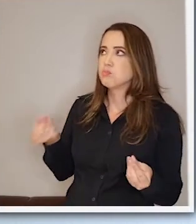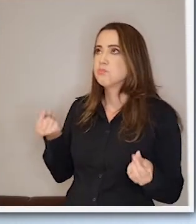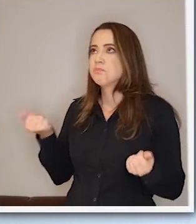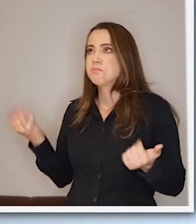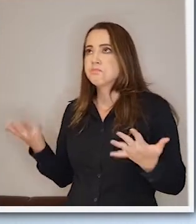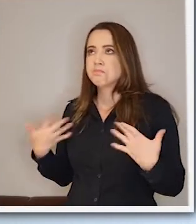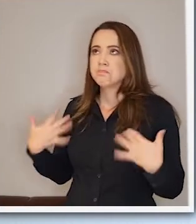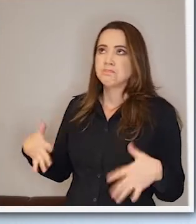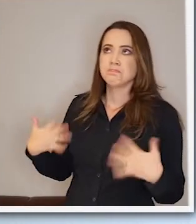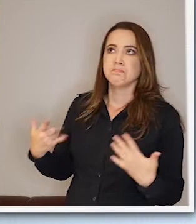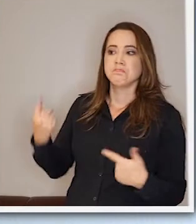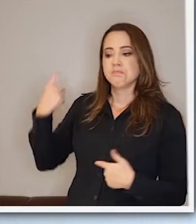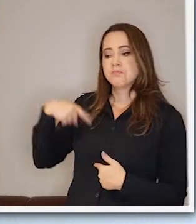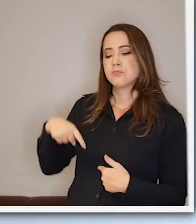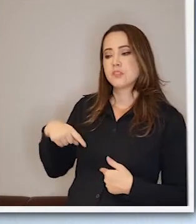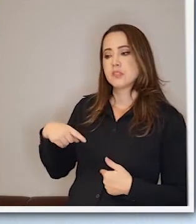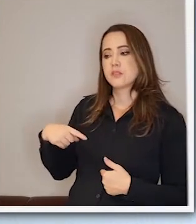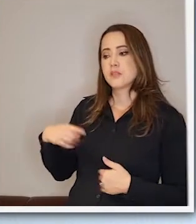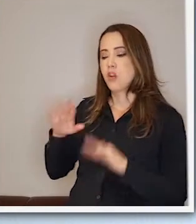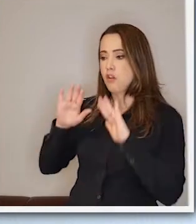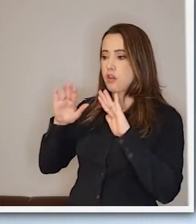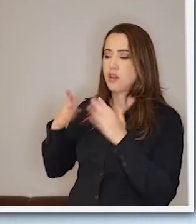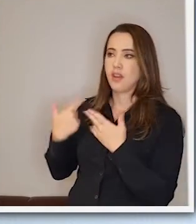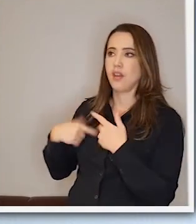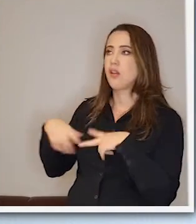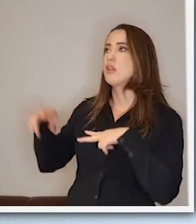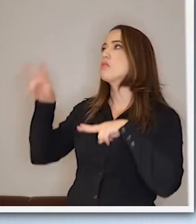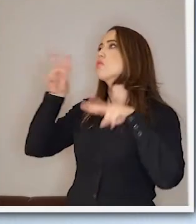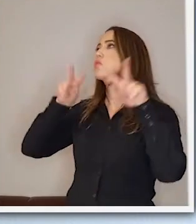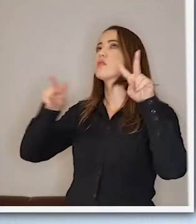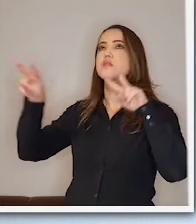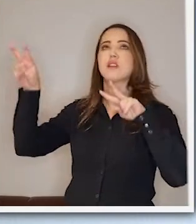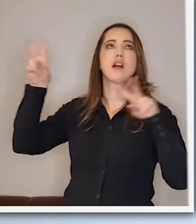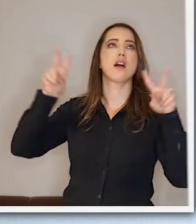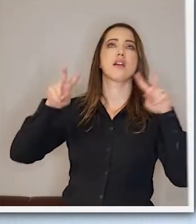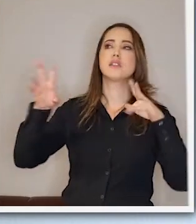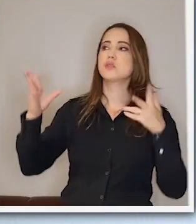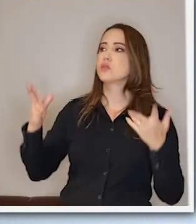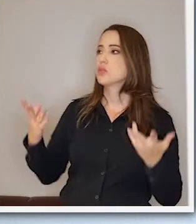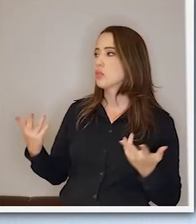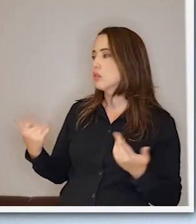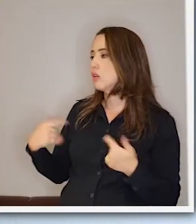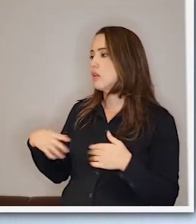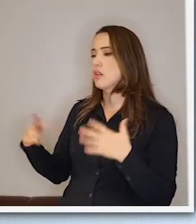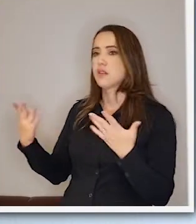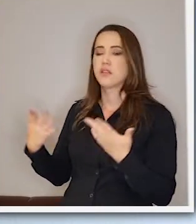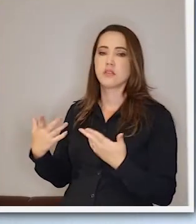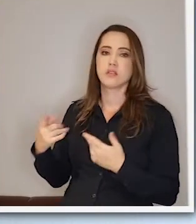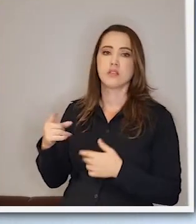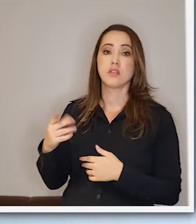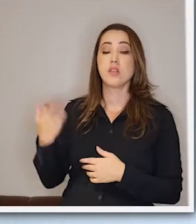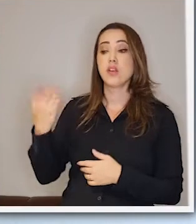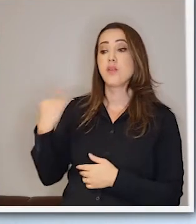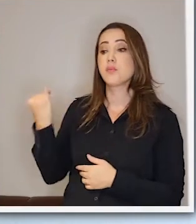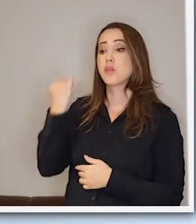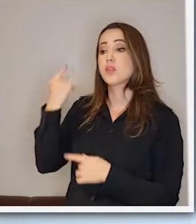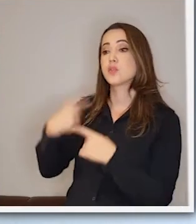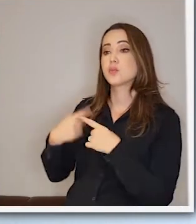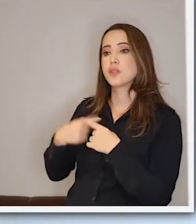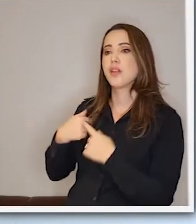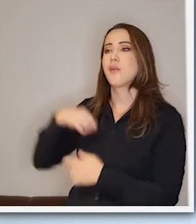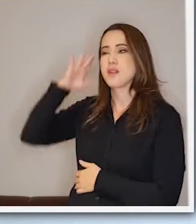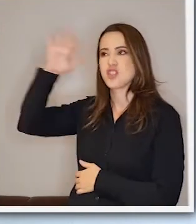Acho que eu sou um cara, sei lá, perco o foco fácil, assim, como é que eu não consigo manter a atenção